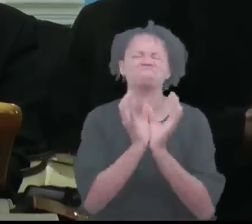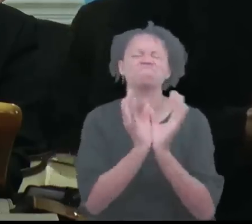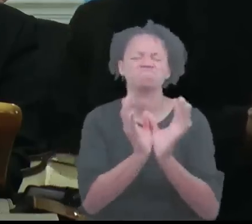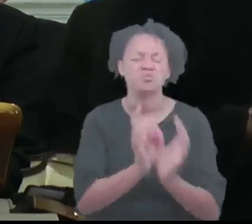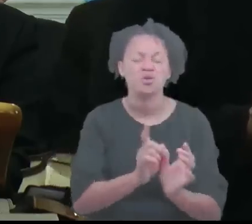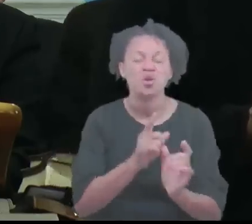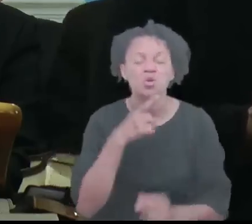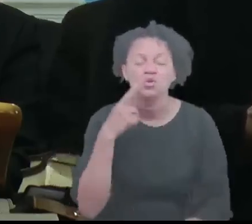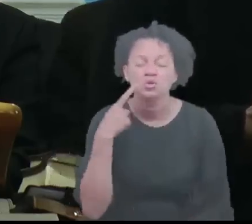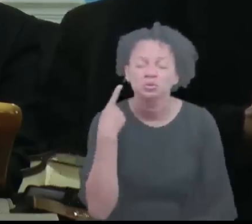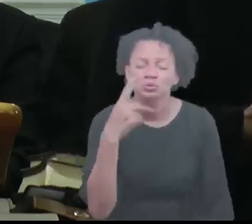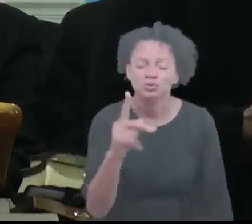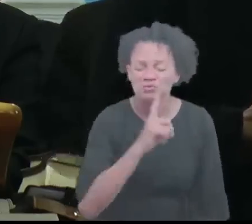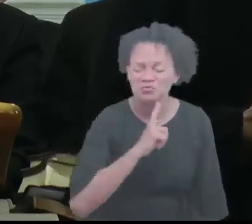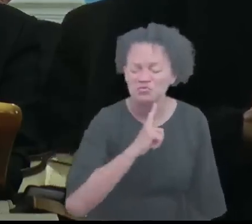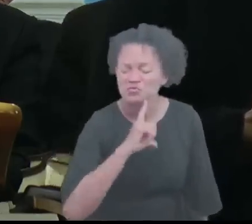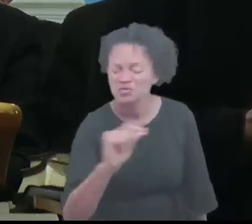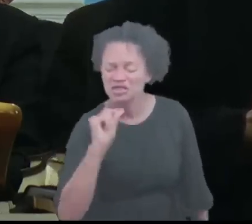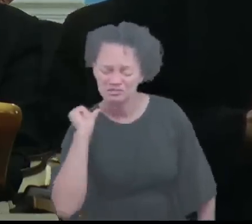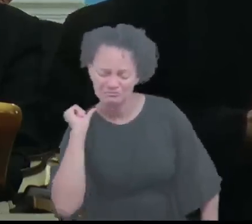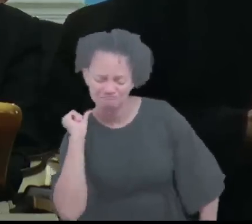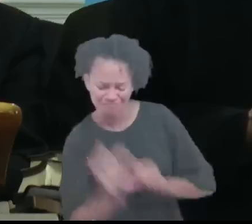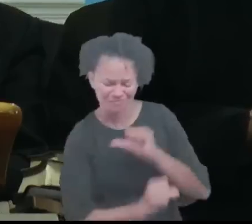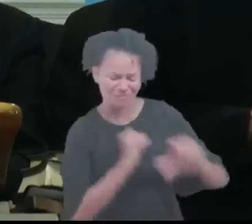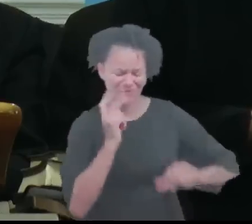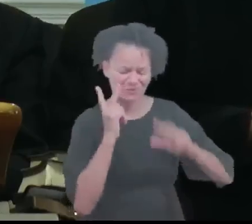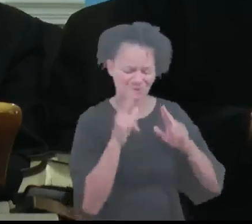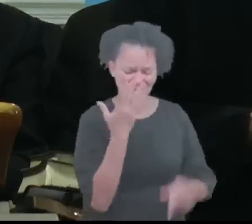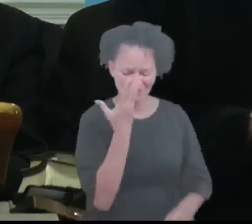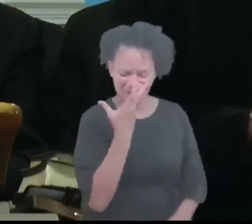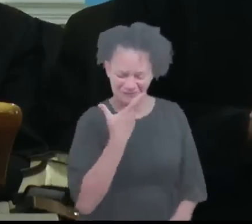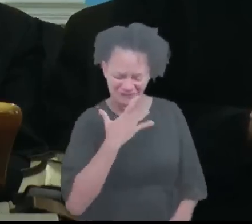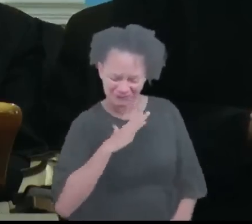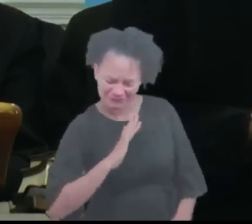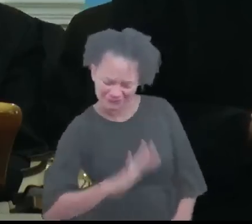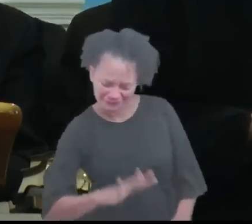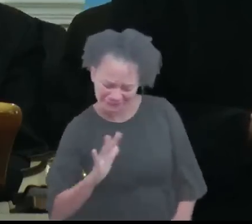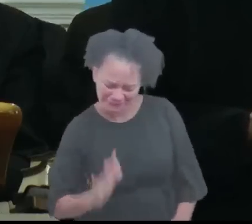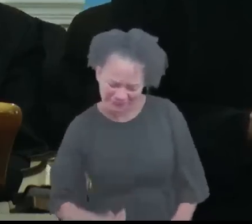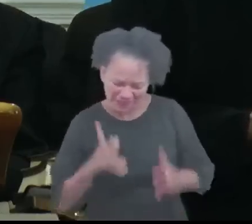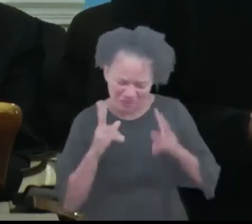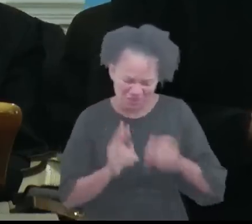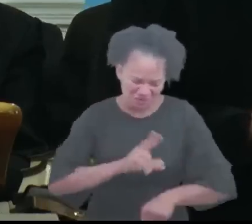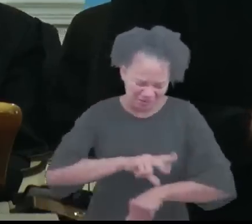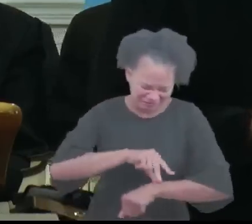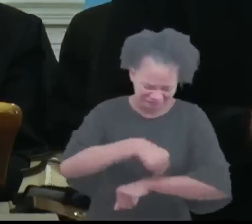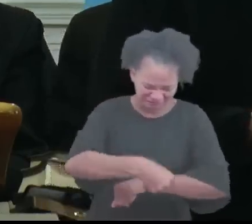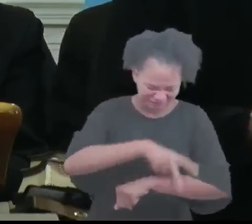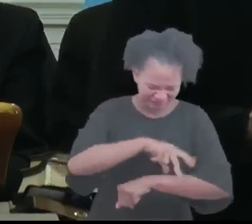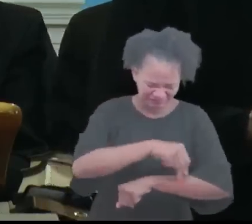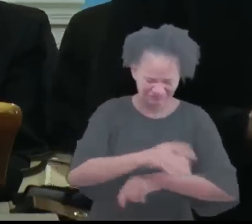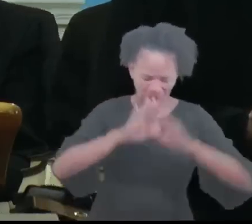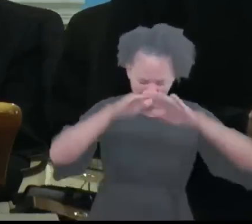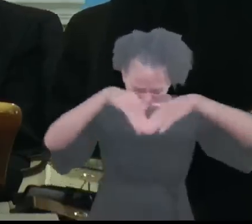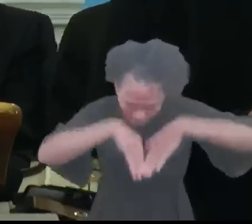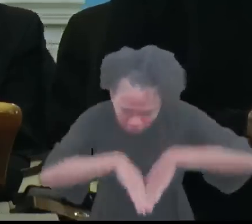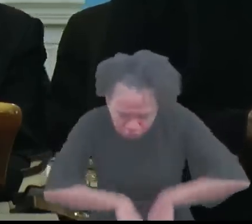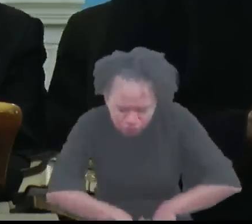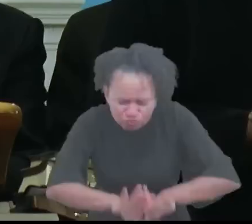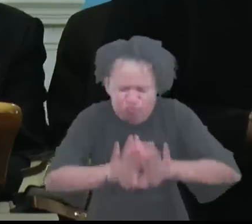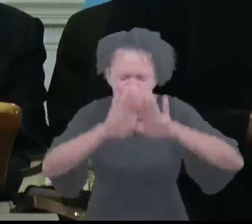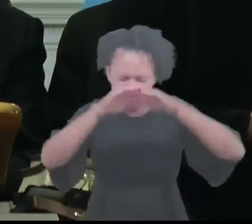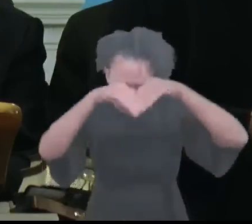tu vais sair daqui como uma criança. Tu vais sair daqui como Naamã, quando saiu das águas do